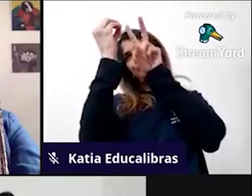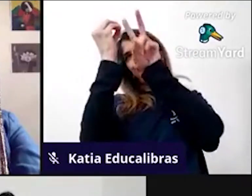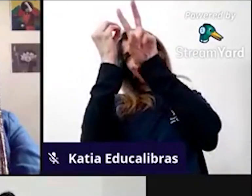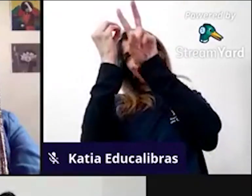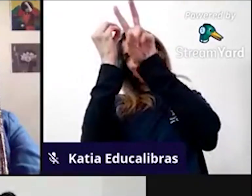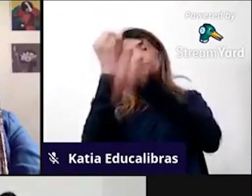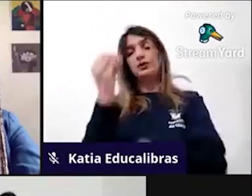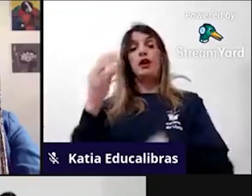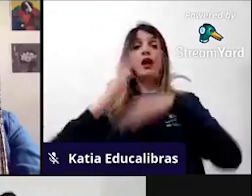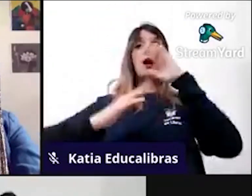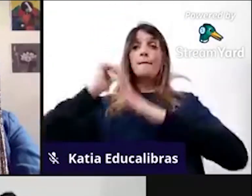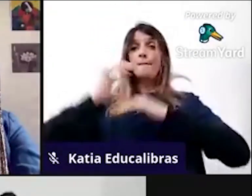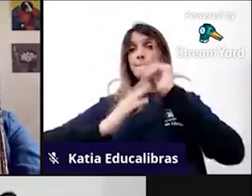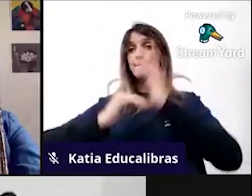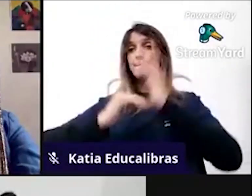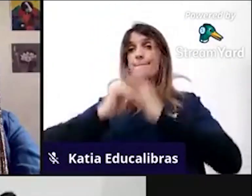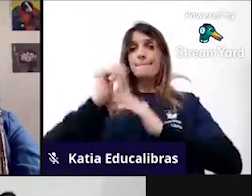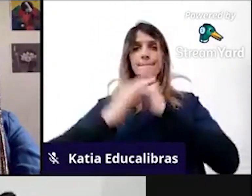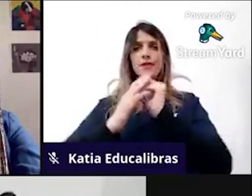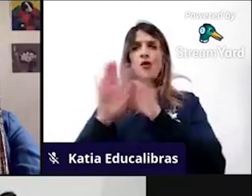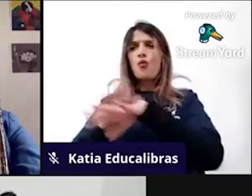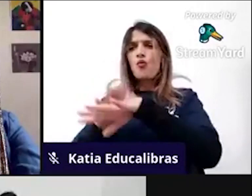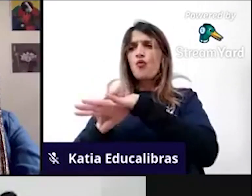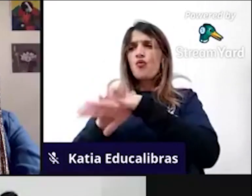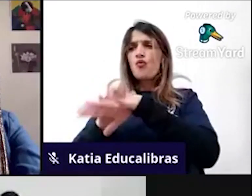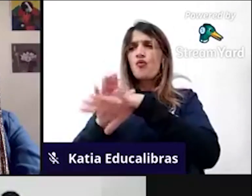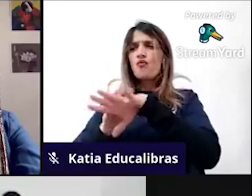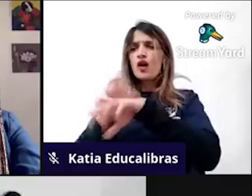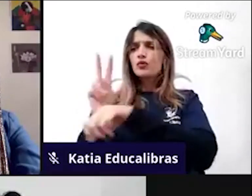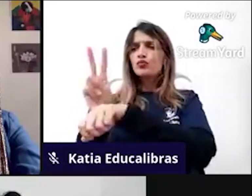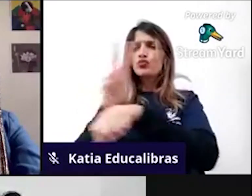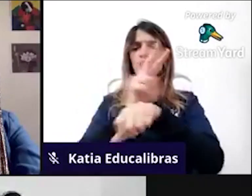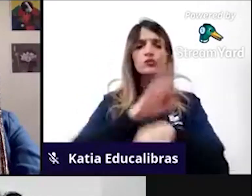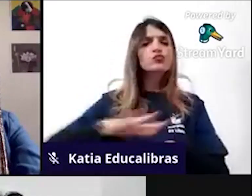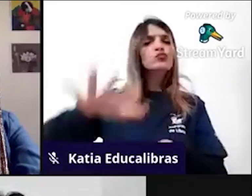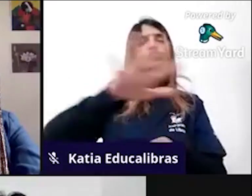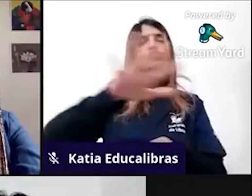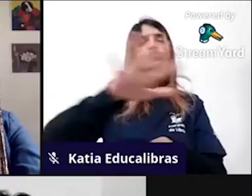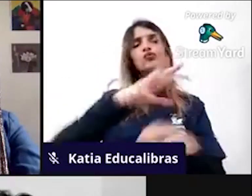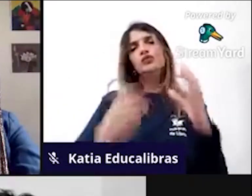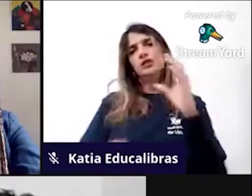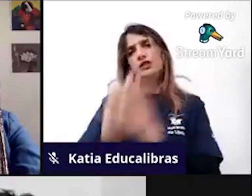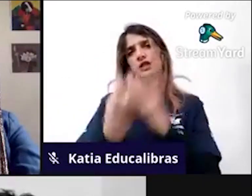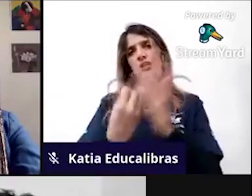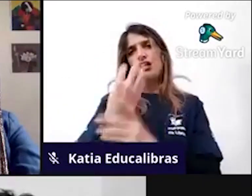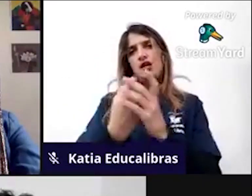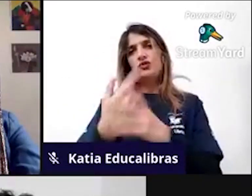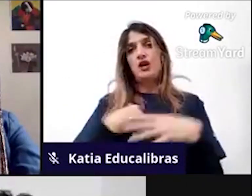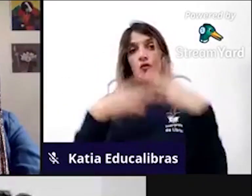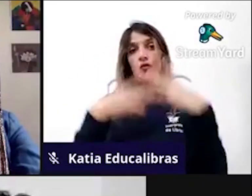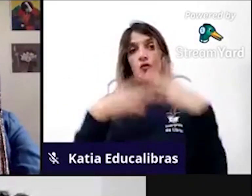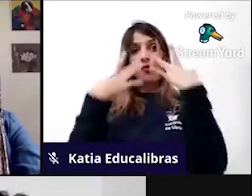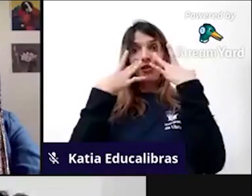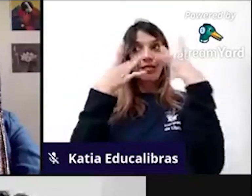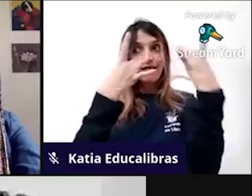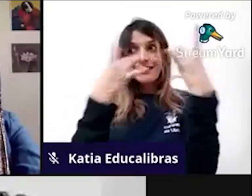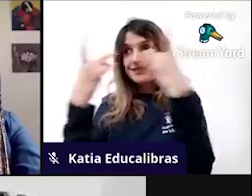dignidade tudo o que criaste e que meus ouvidos estejam atentos à tua